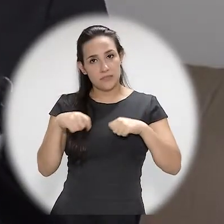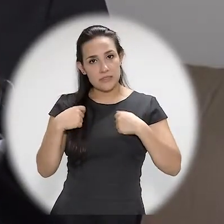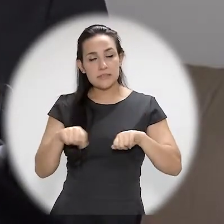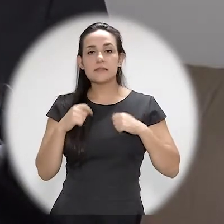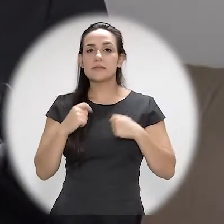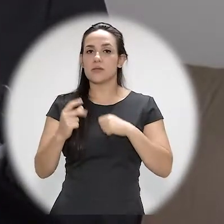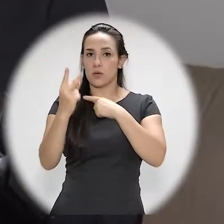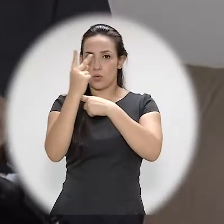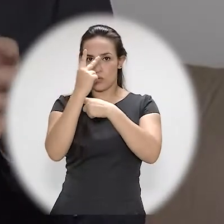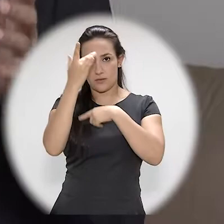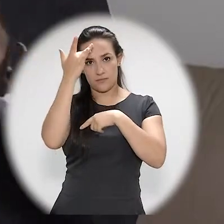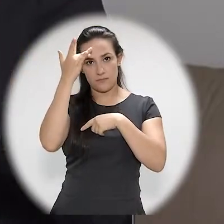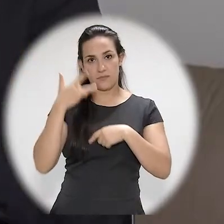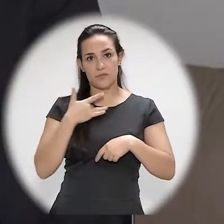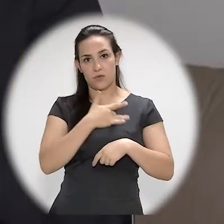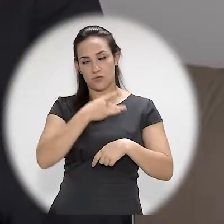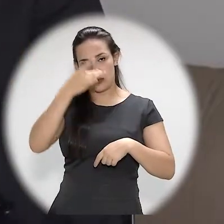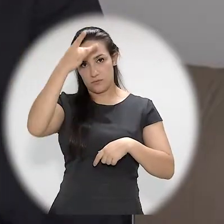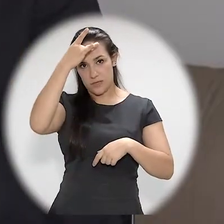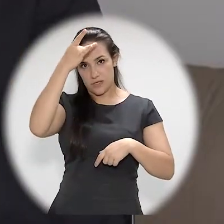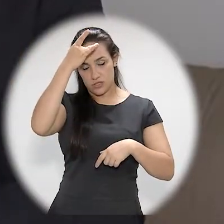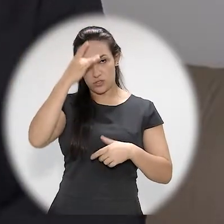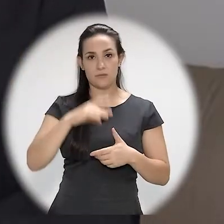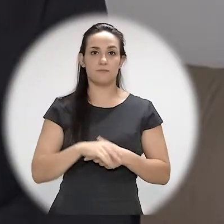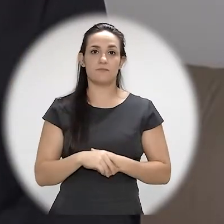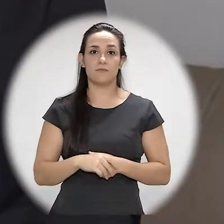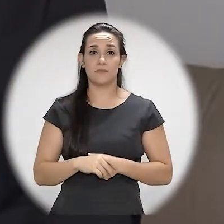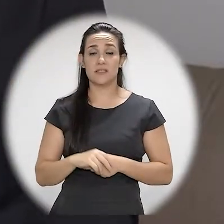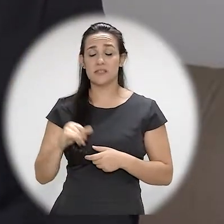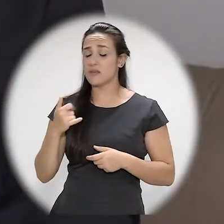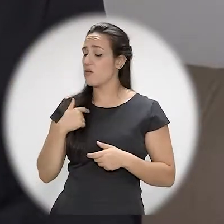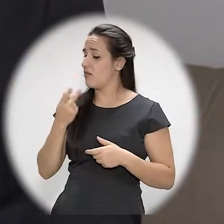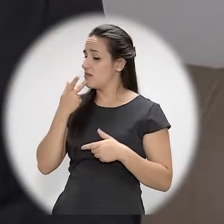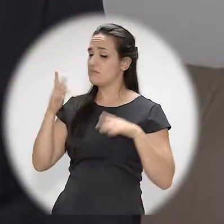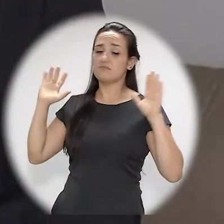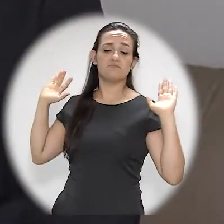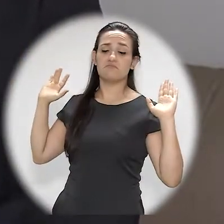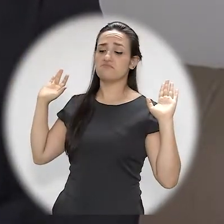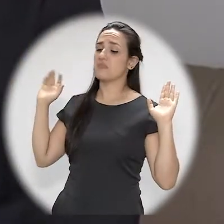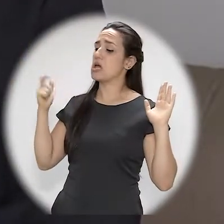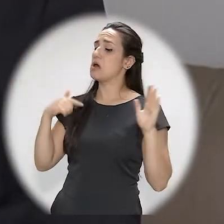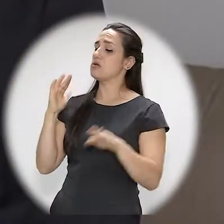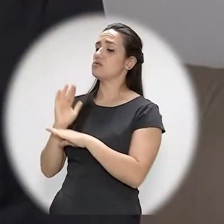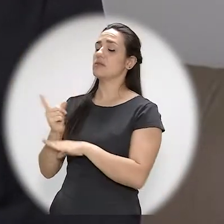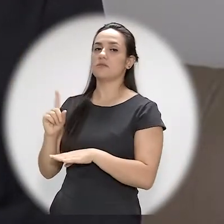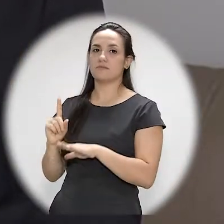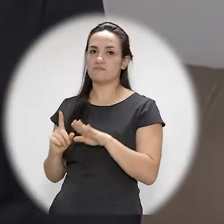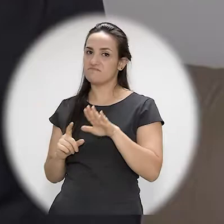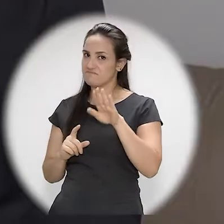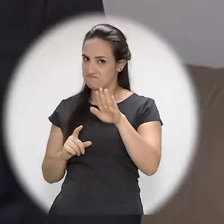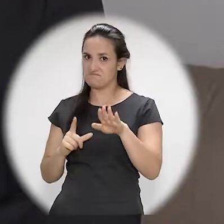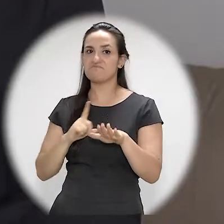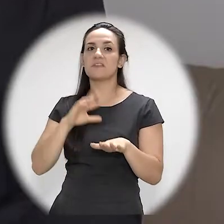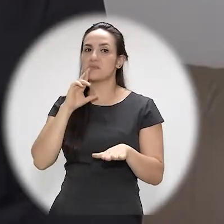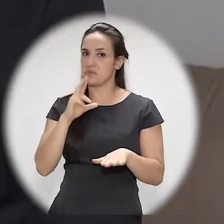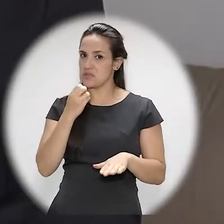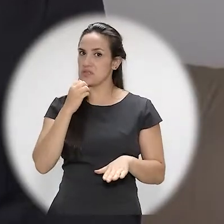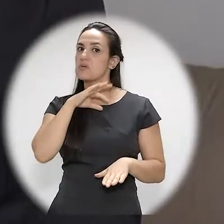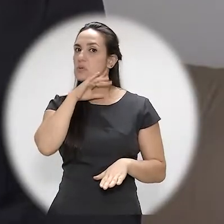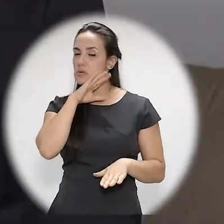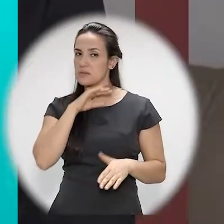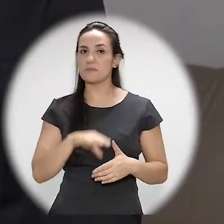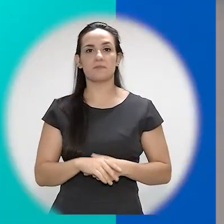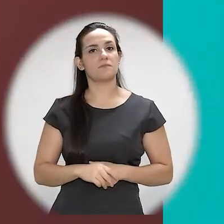em saúde mental é garantir melhores resultados. Não investir é ter a certeza absoluta que você vai